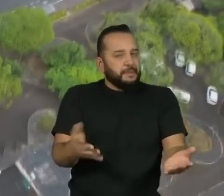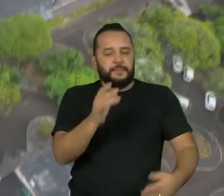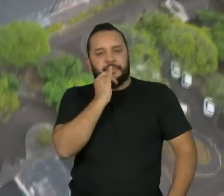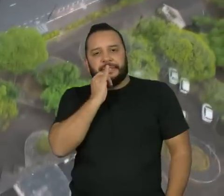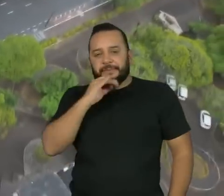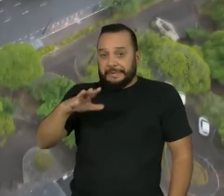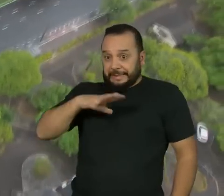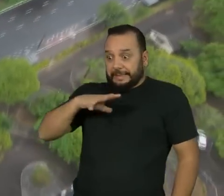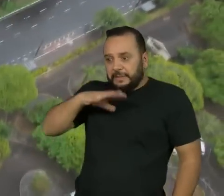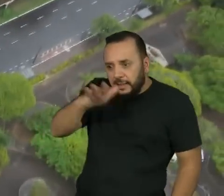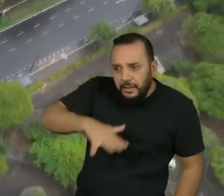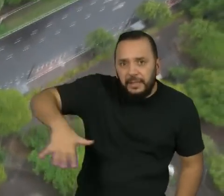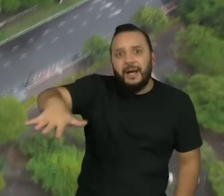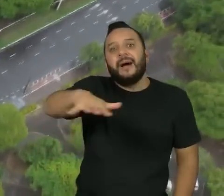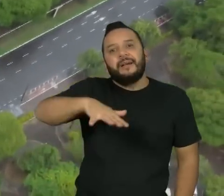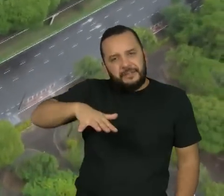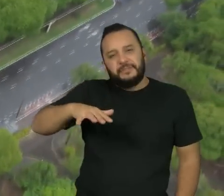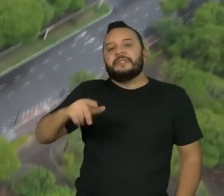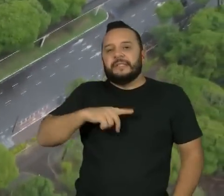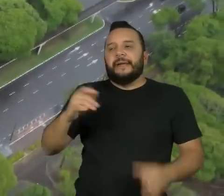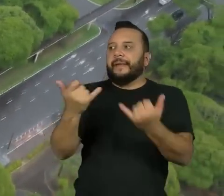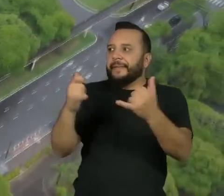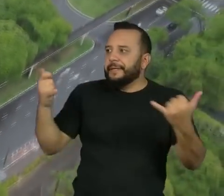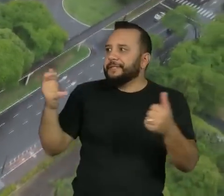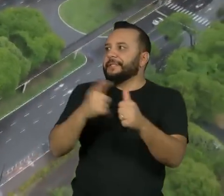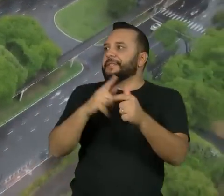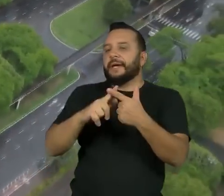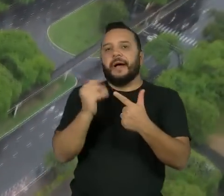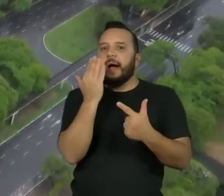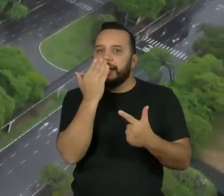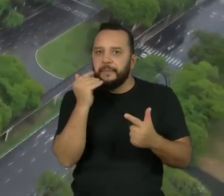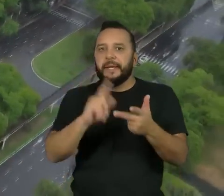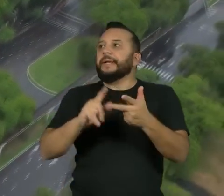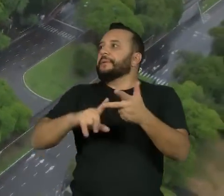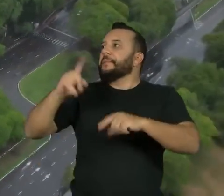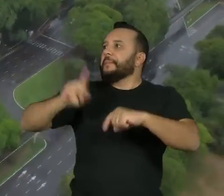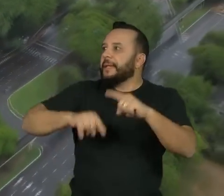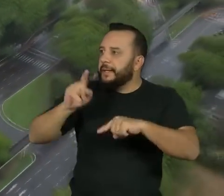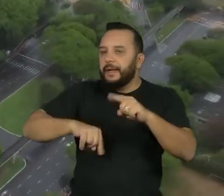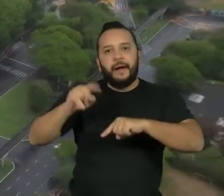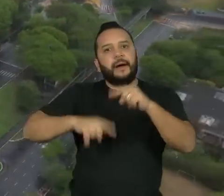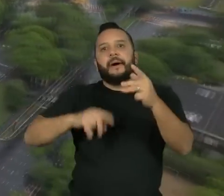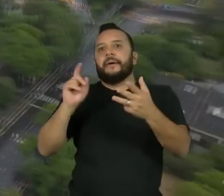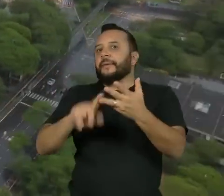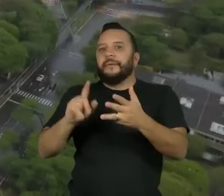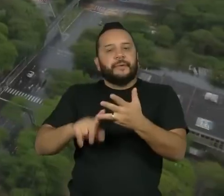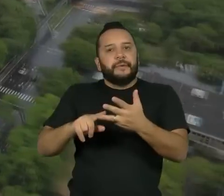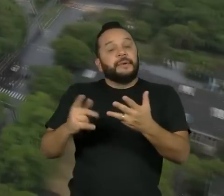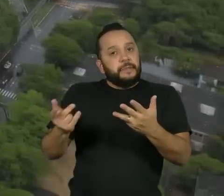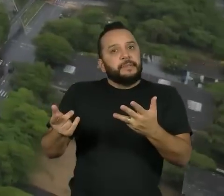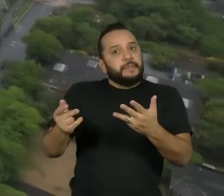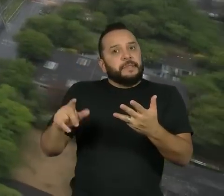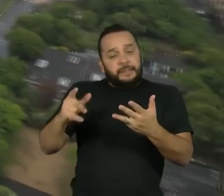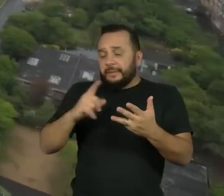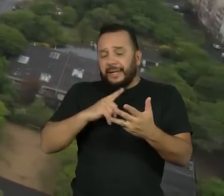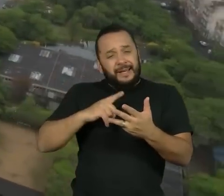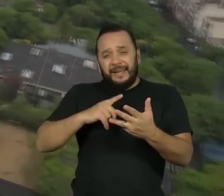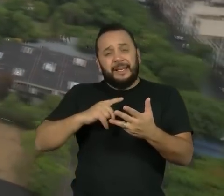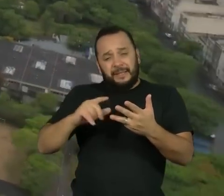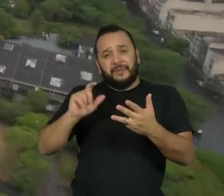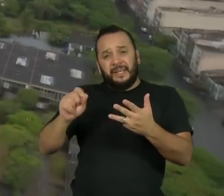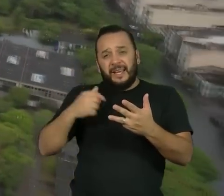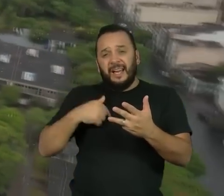maneira geral, elas importam tudo: energia, alimentos, materiais da terra, exportam apenas